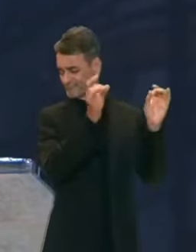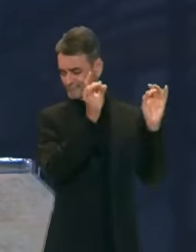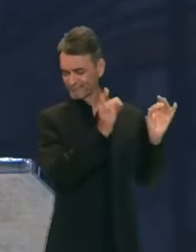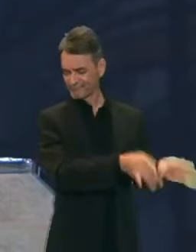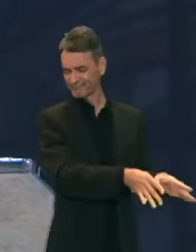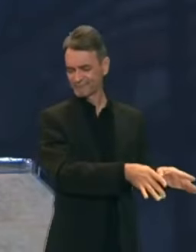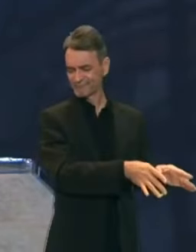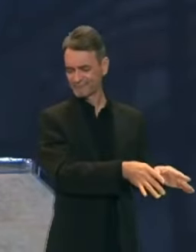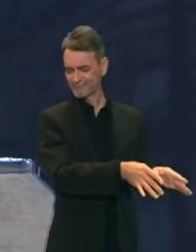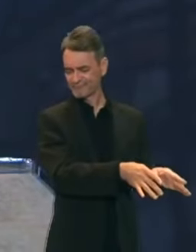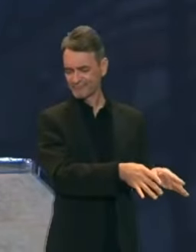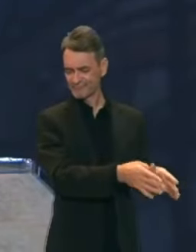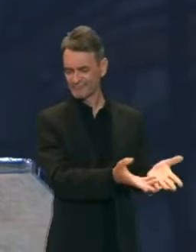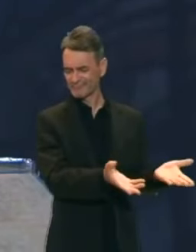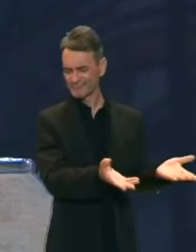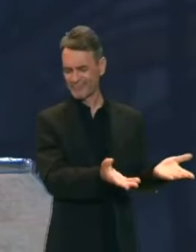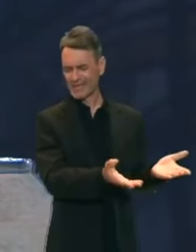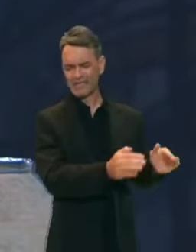a nossa